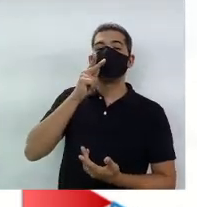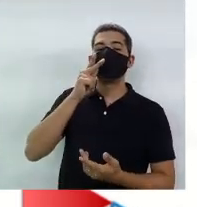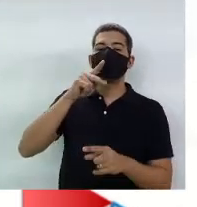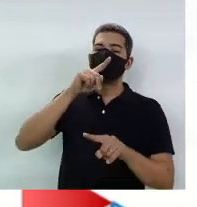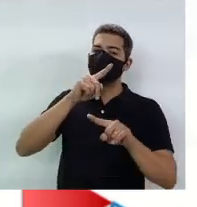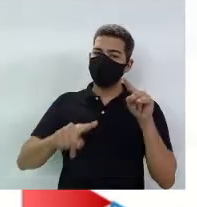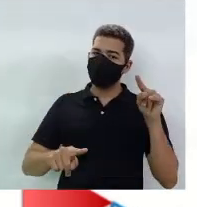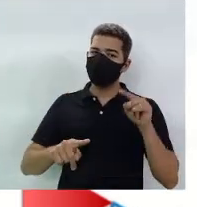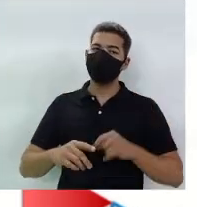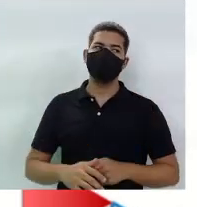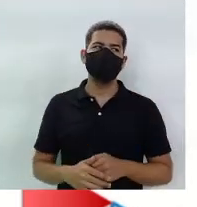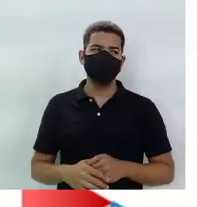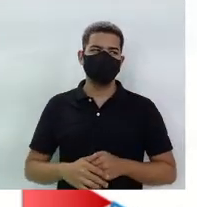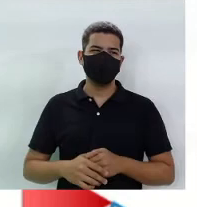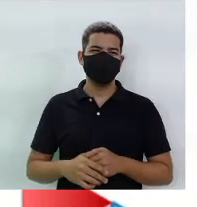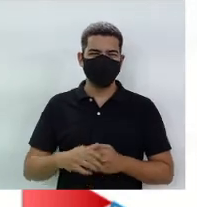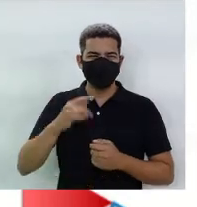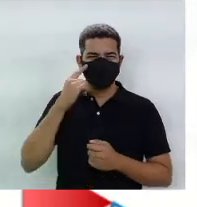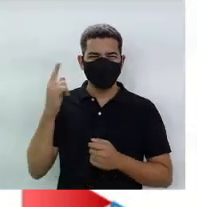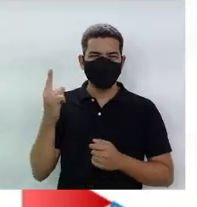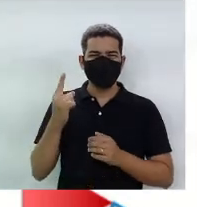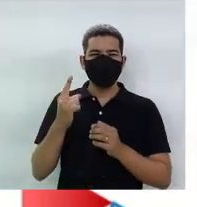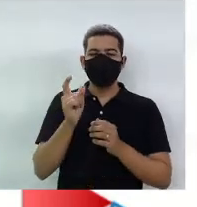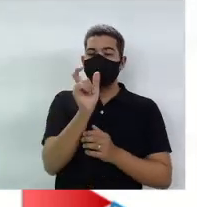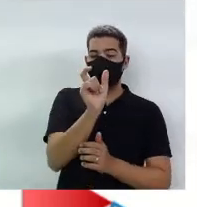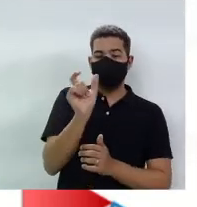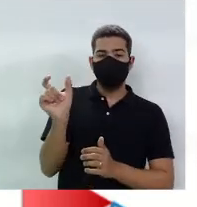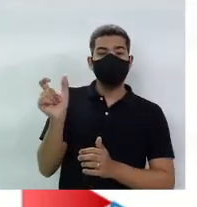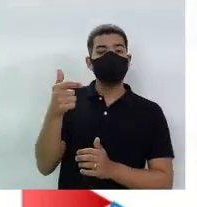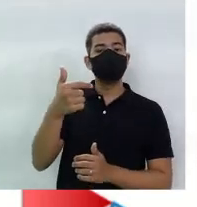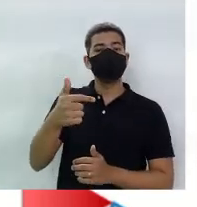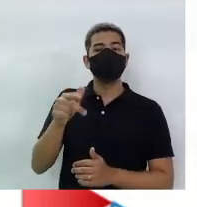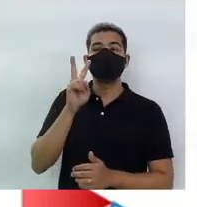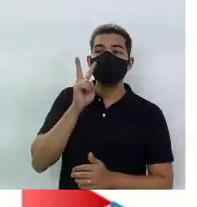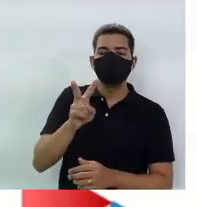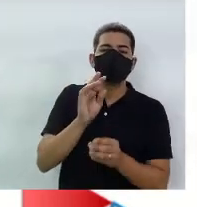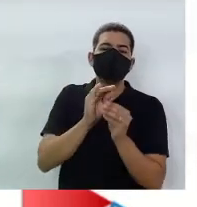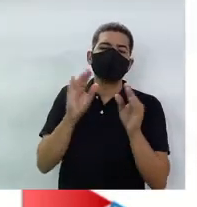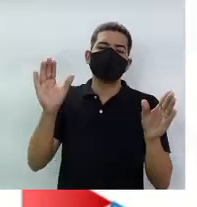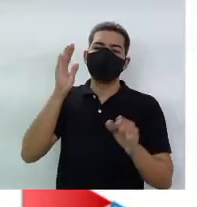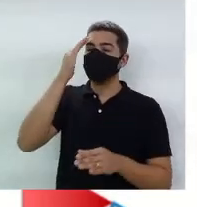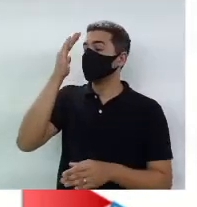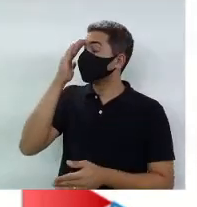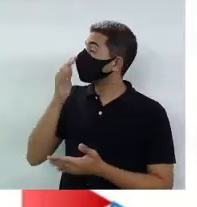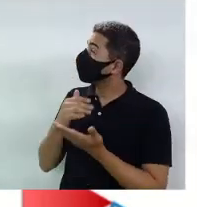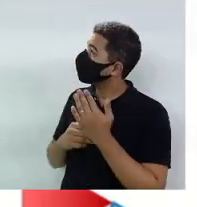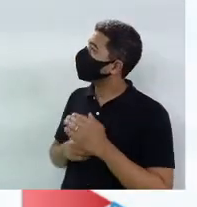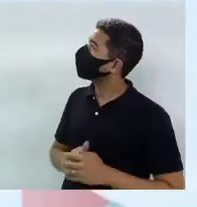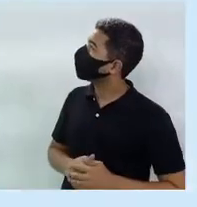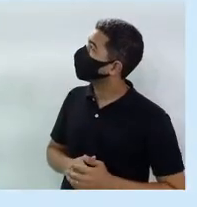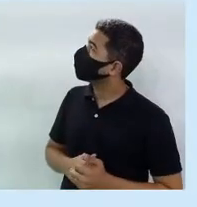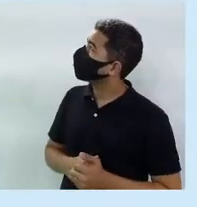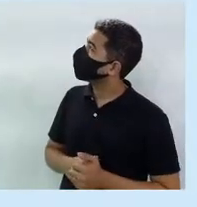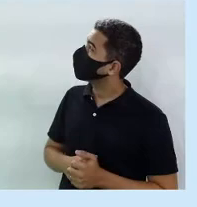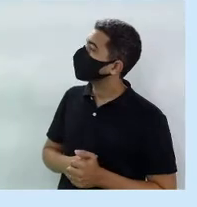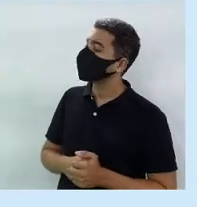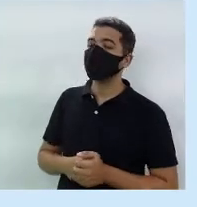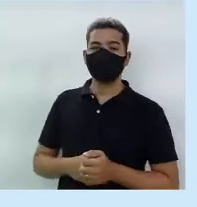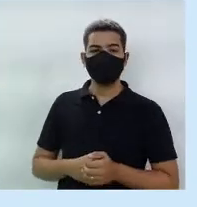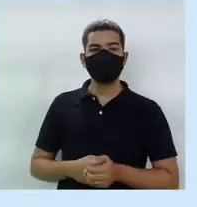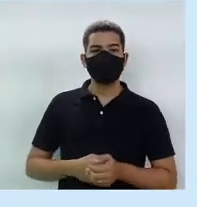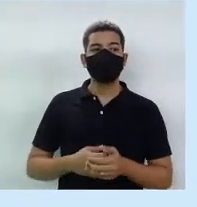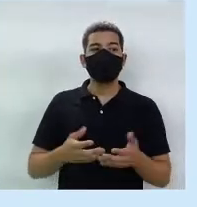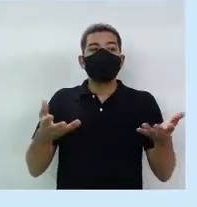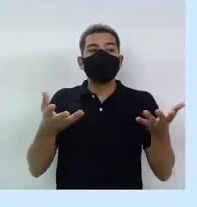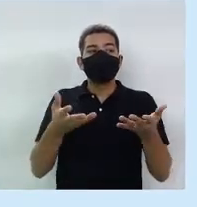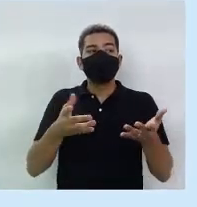Proibido fumar. Veja que não há a palavra, mas ele transmite um sentido, ele transmite um significado. Há